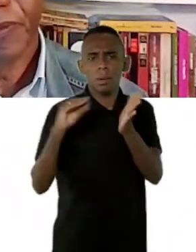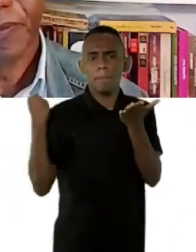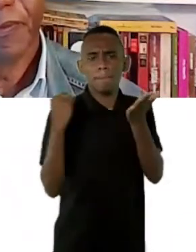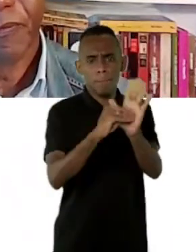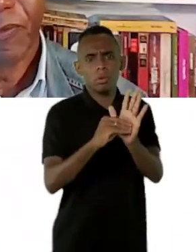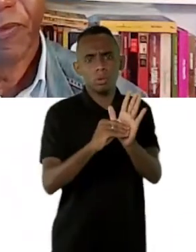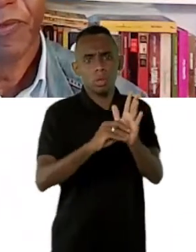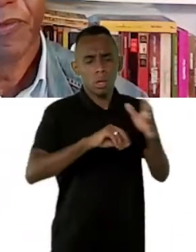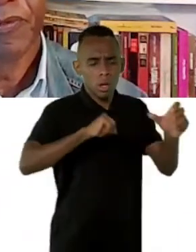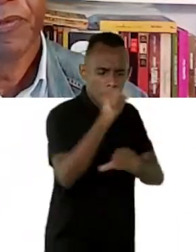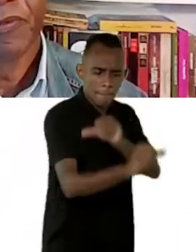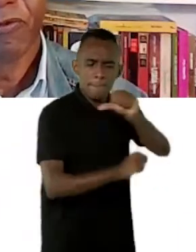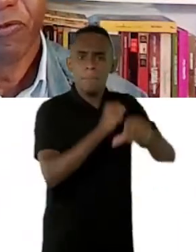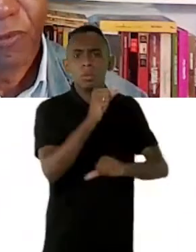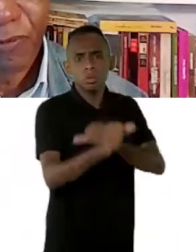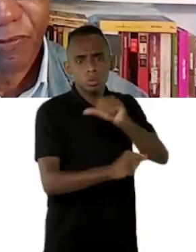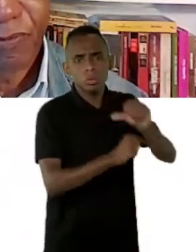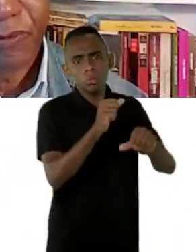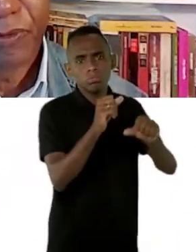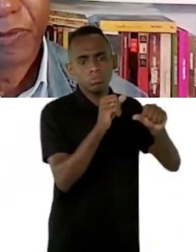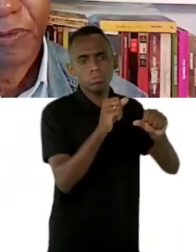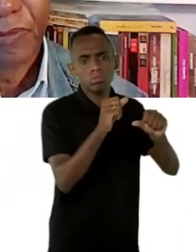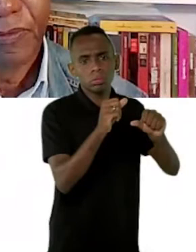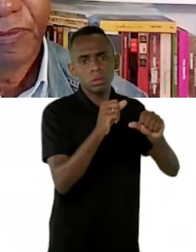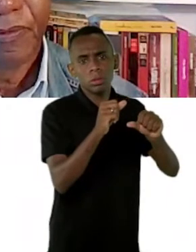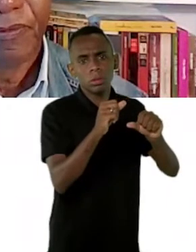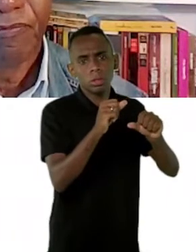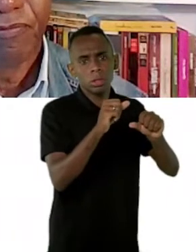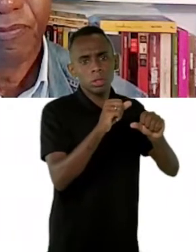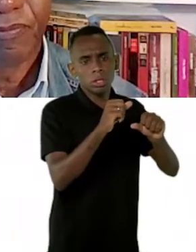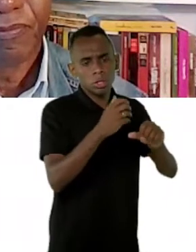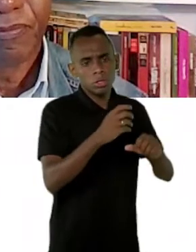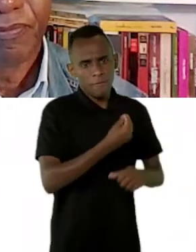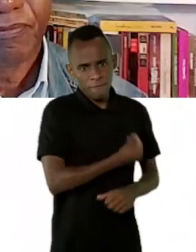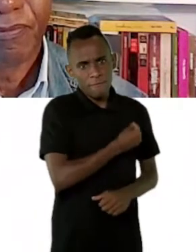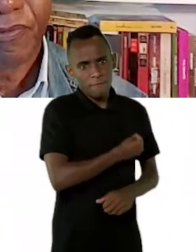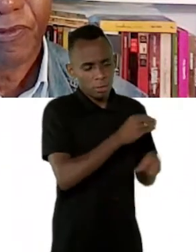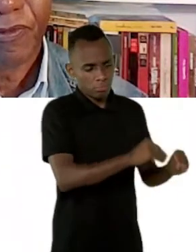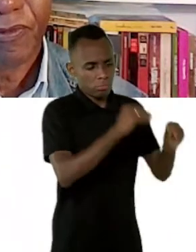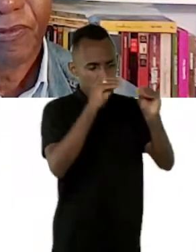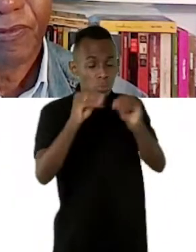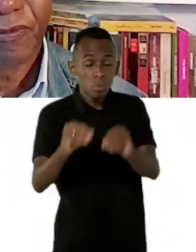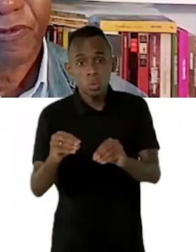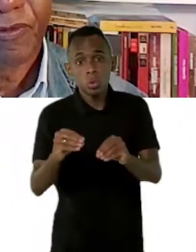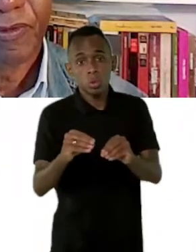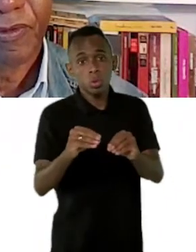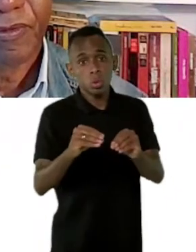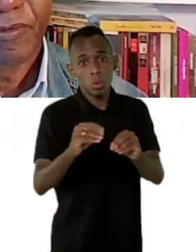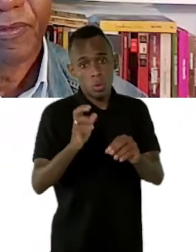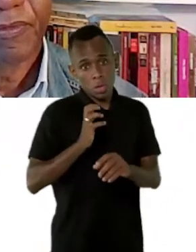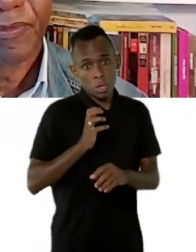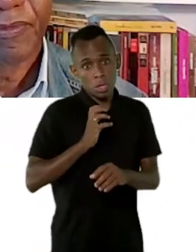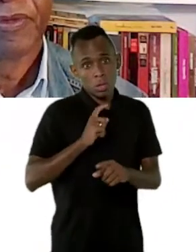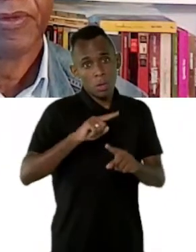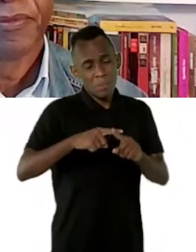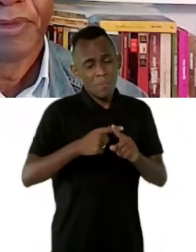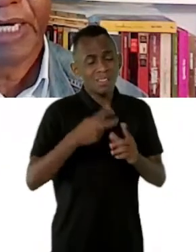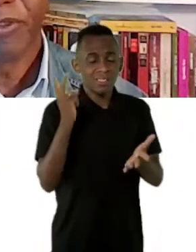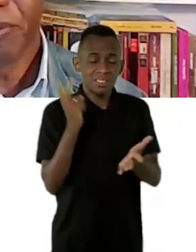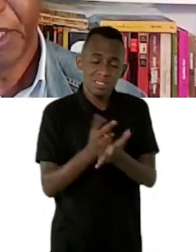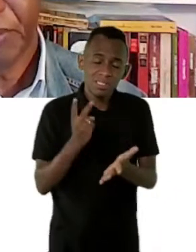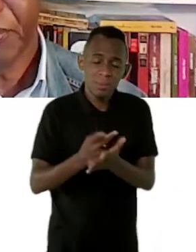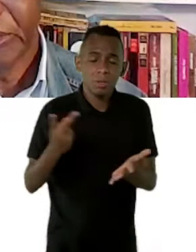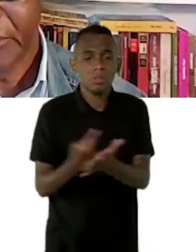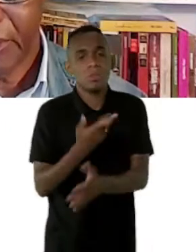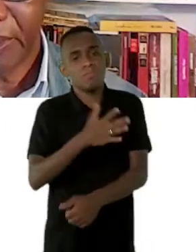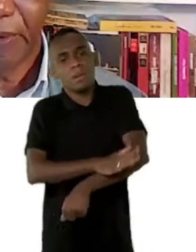mudou de campo, digamos, social, mas sempre na frequência do preconceito, não é isso?